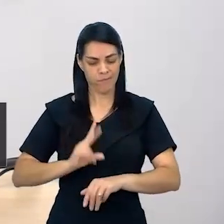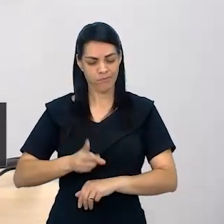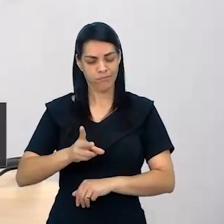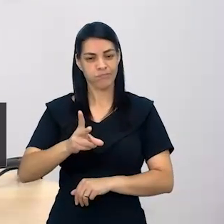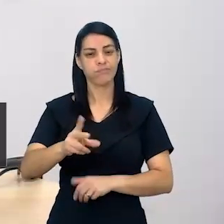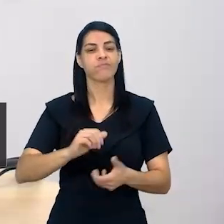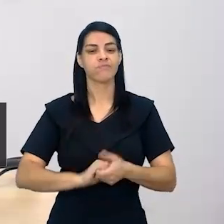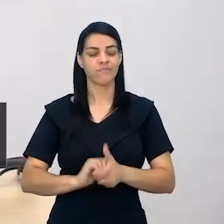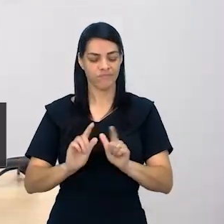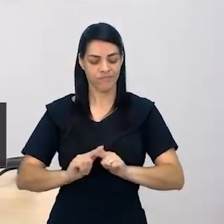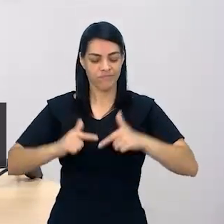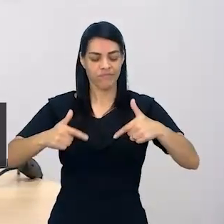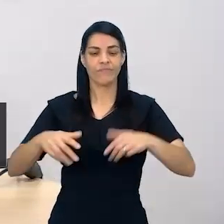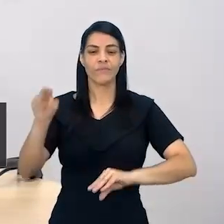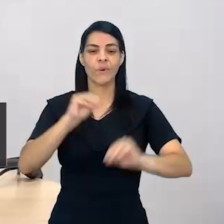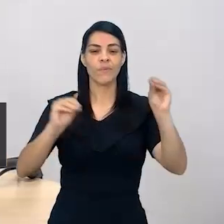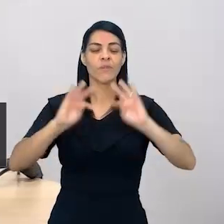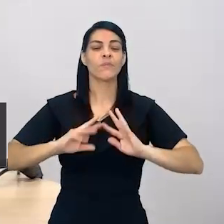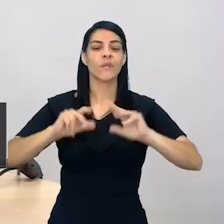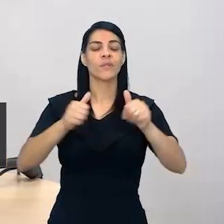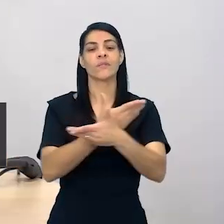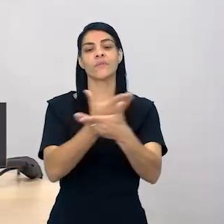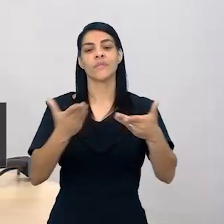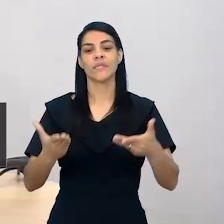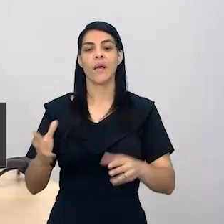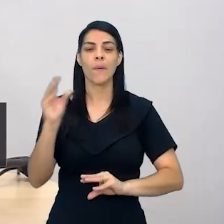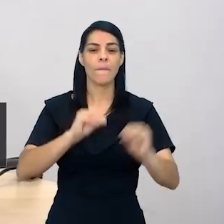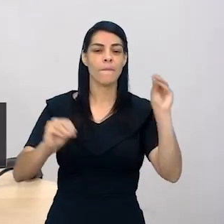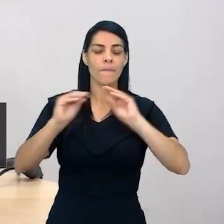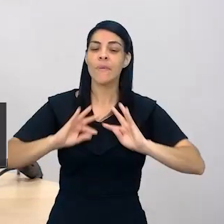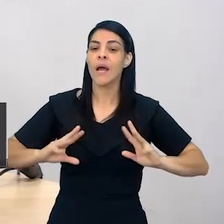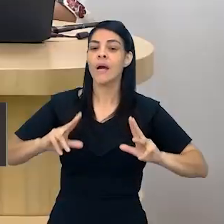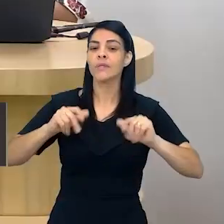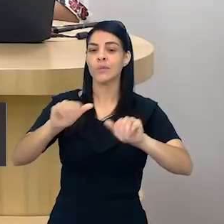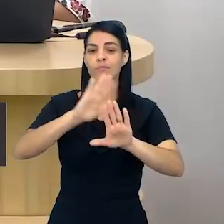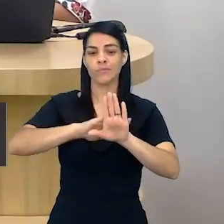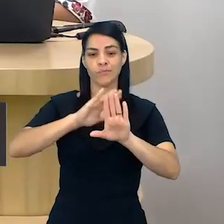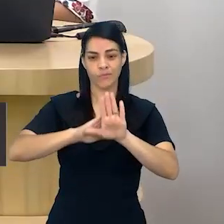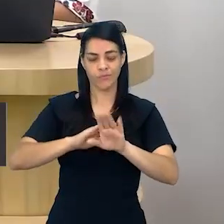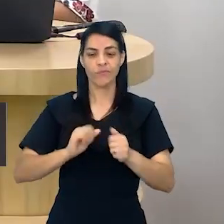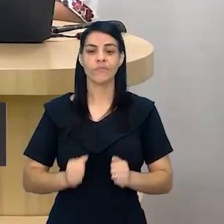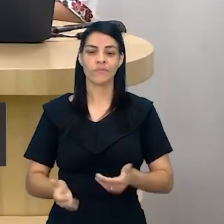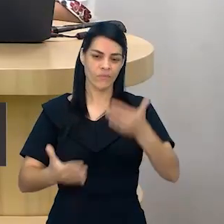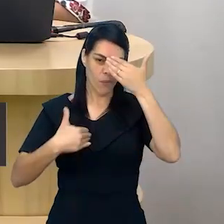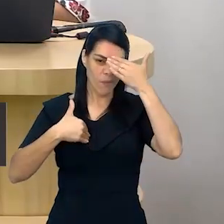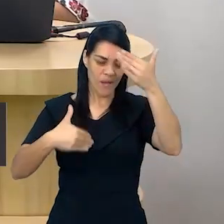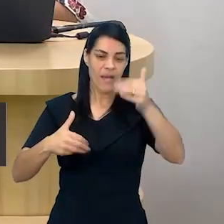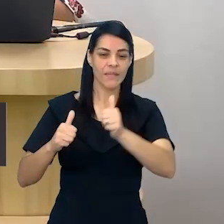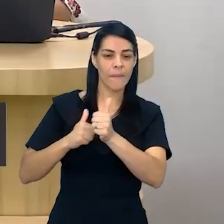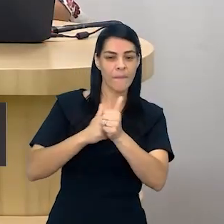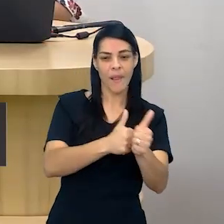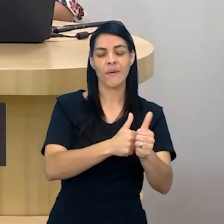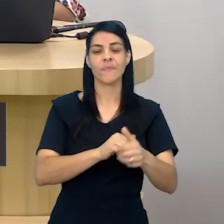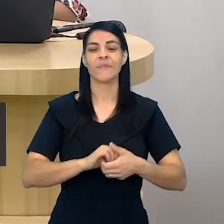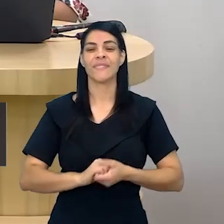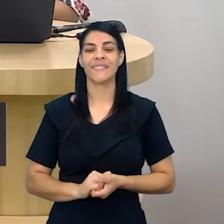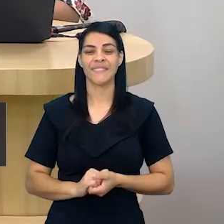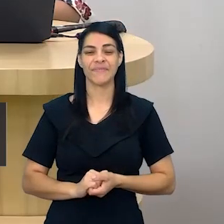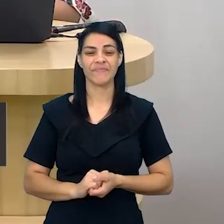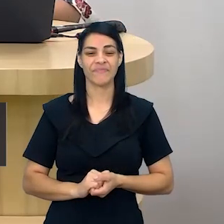um beijo para todos vocês beijo para todo mundo aqui da produção do estúdio B obrigada pela companhia